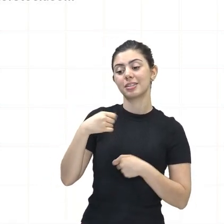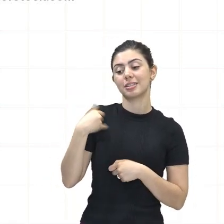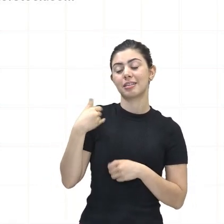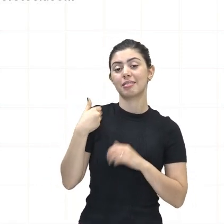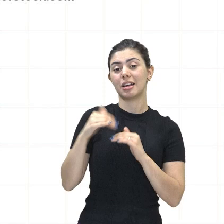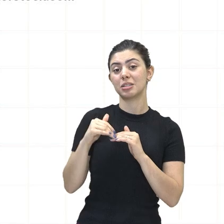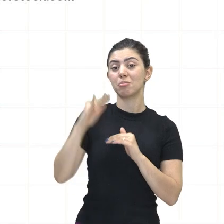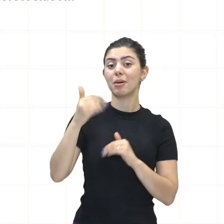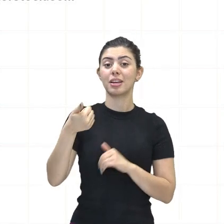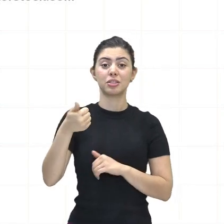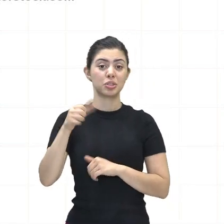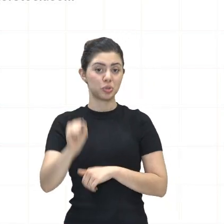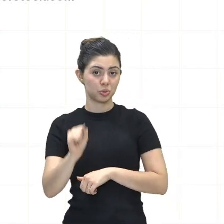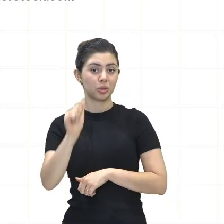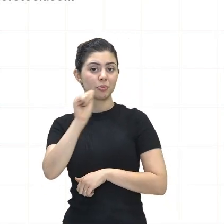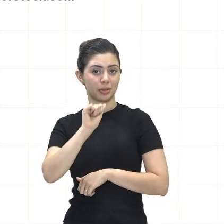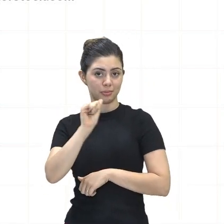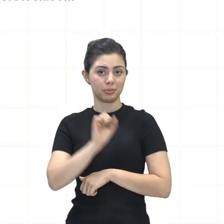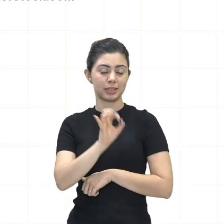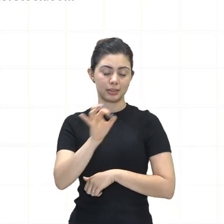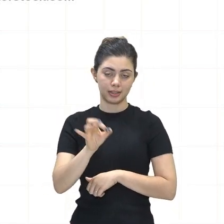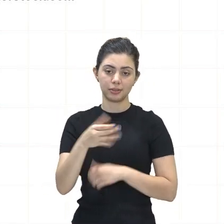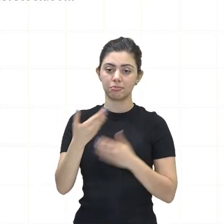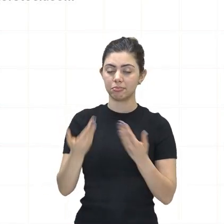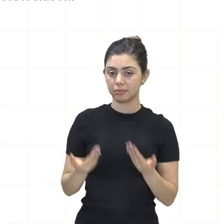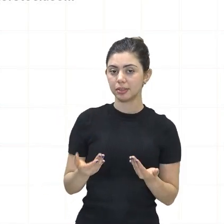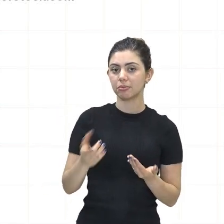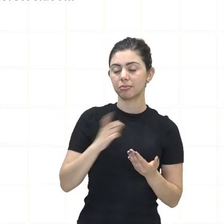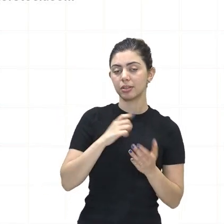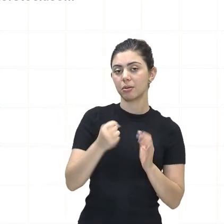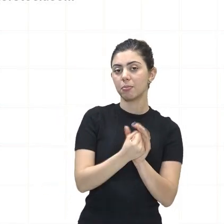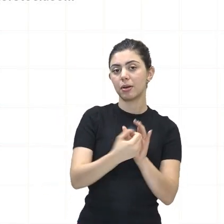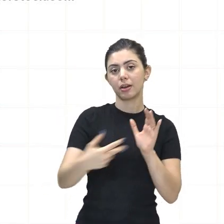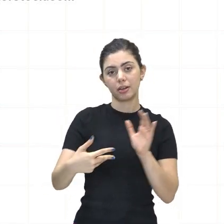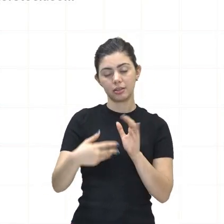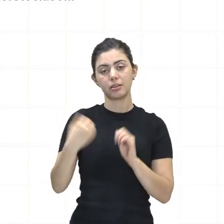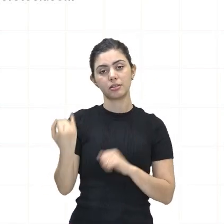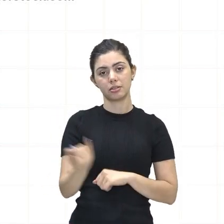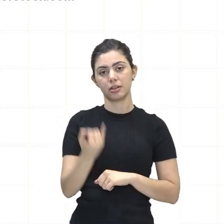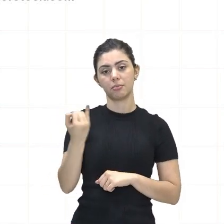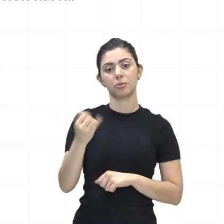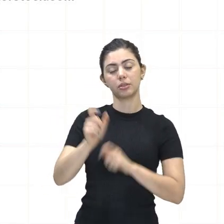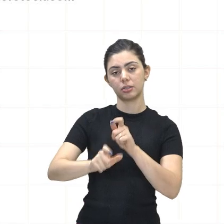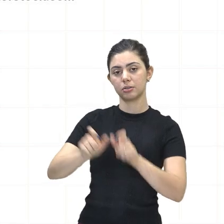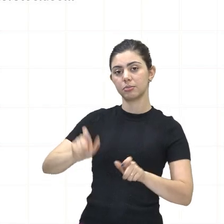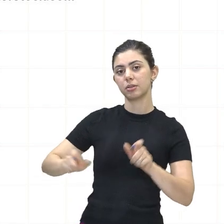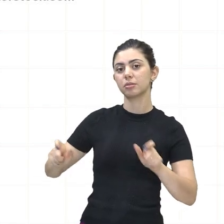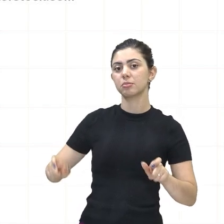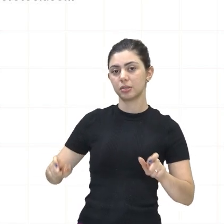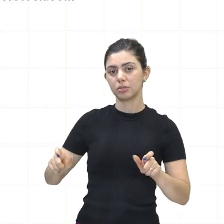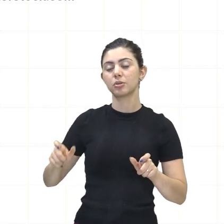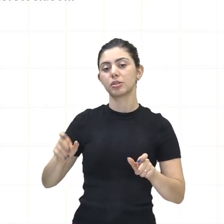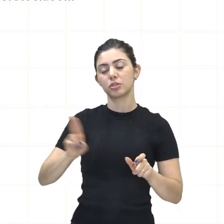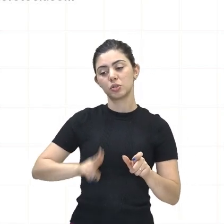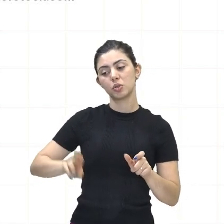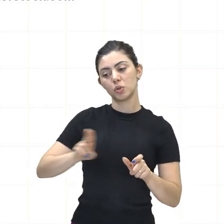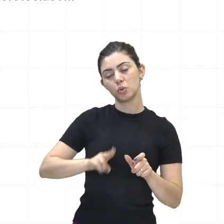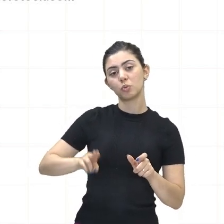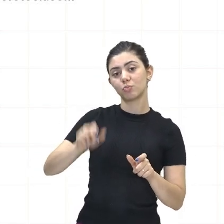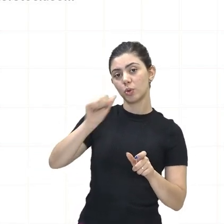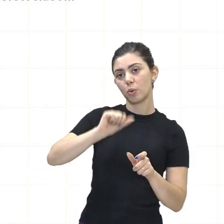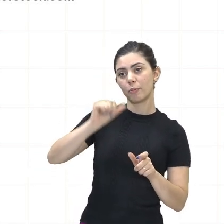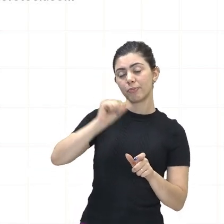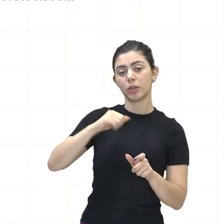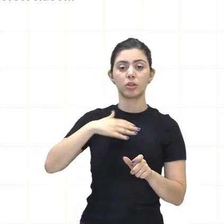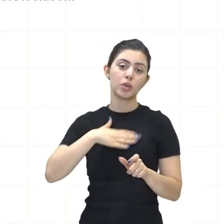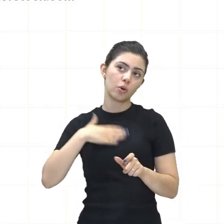né? E tem essa relevância importante ali para as pessoas que consomem bastante